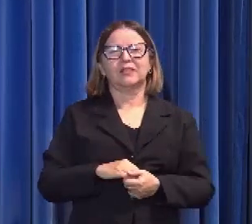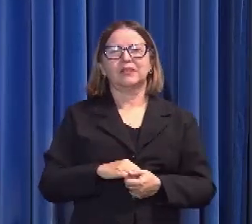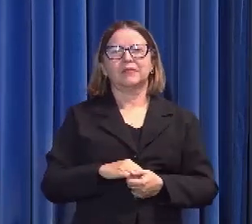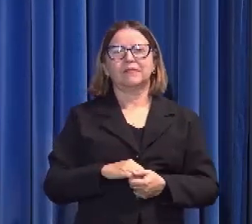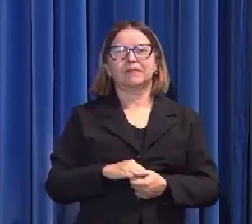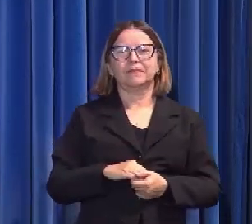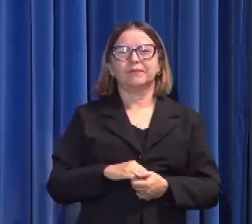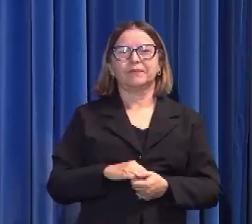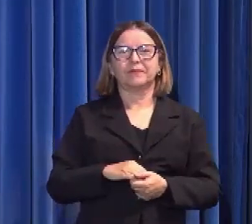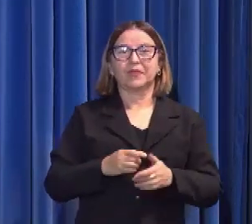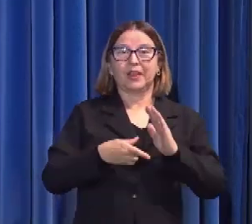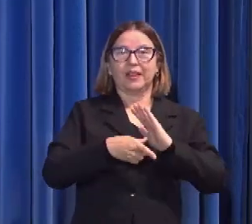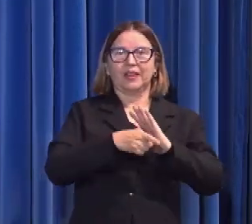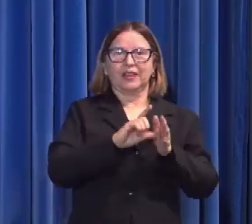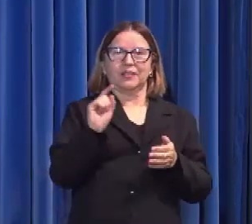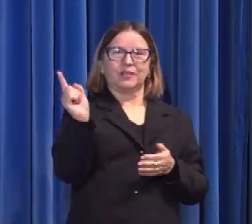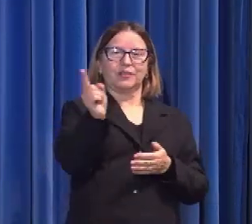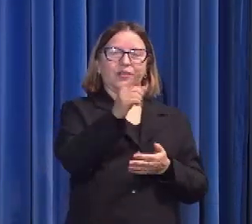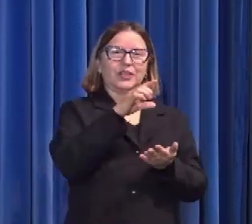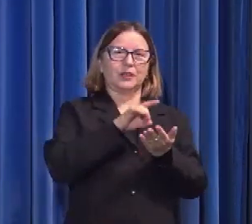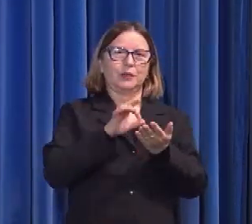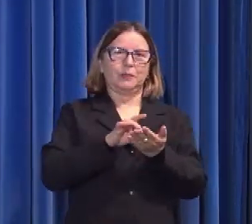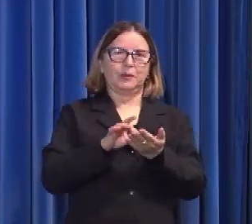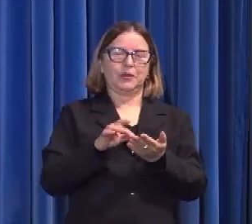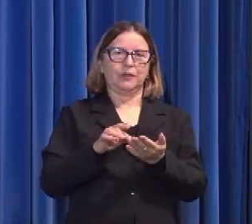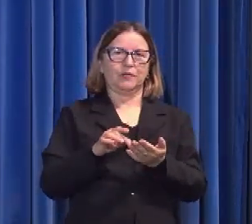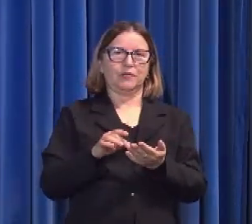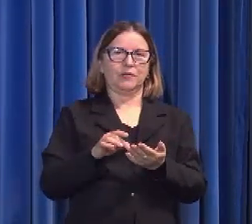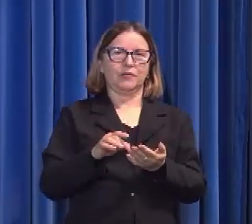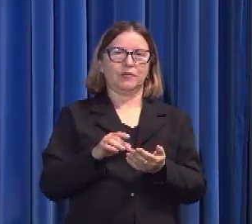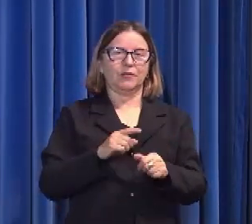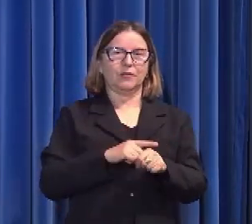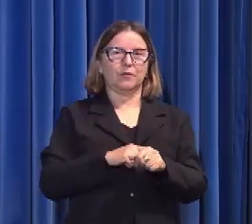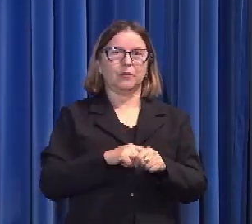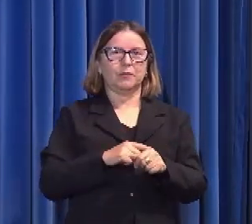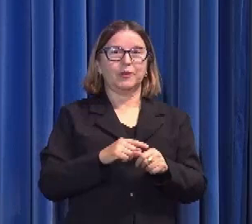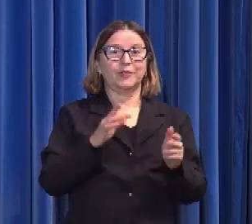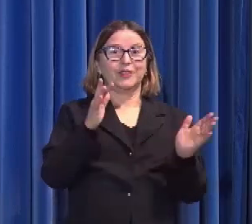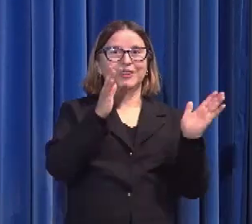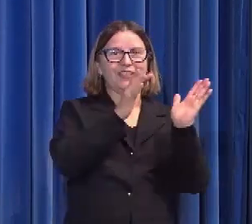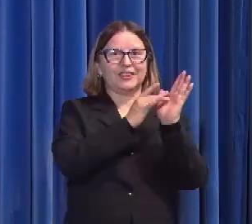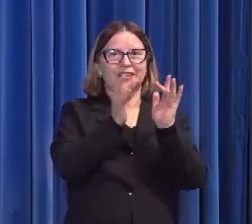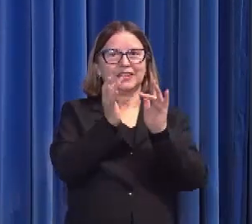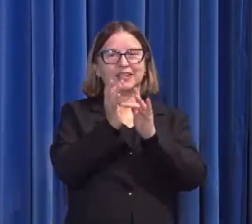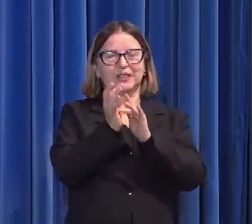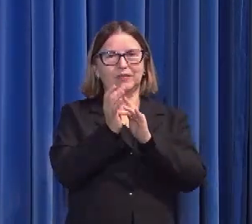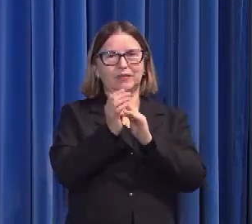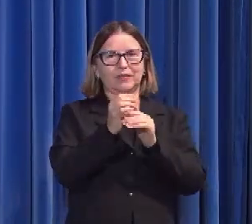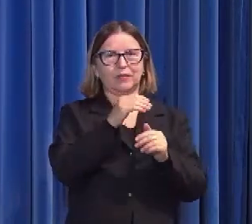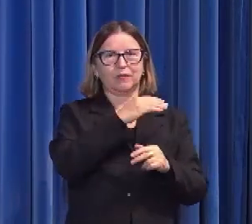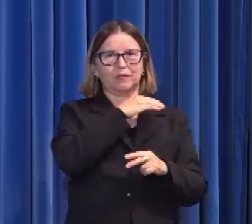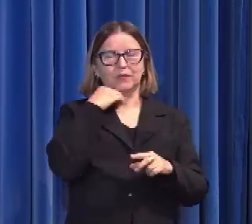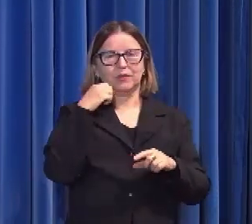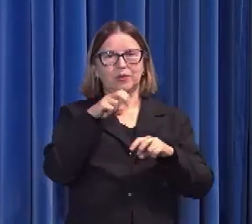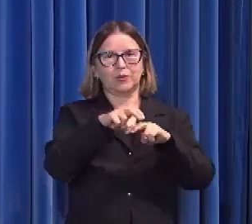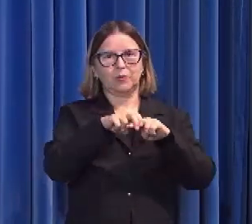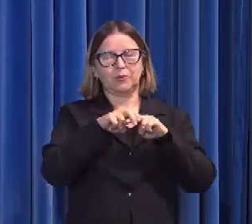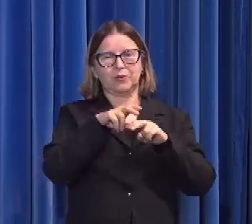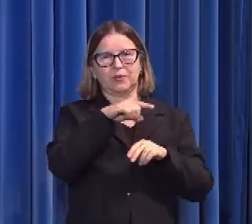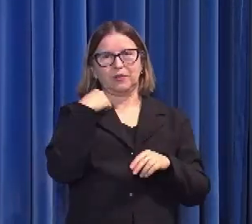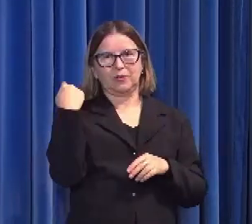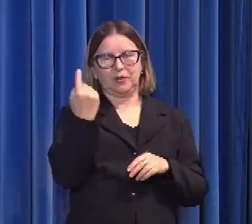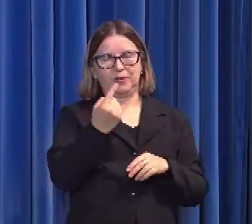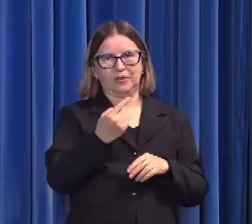e nós éramos inimigos quando ele morreu por nós mas quando o somos salvos nos tornamos seus